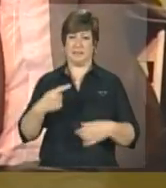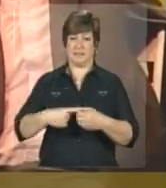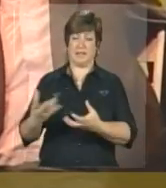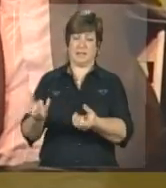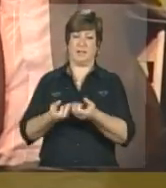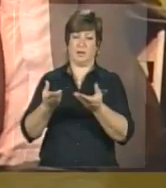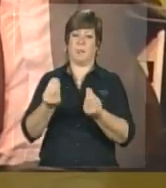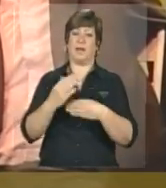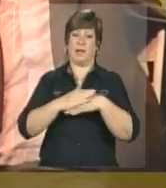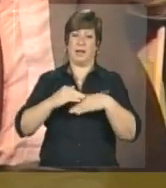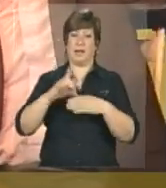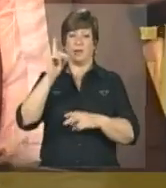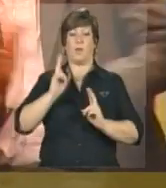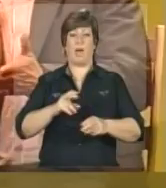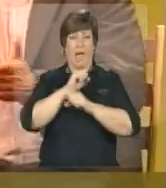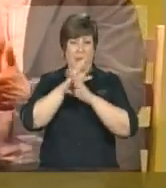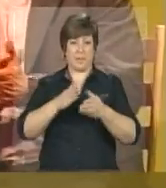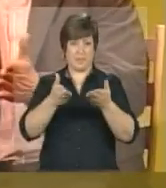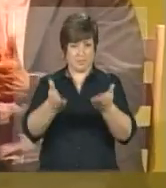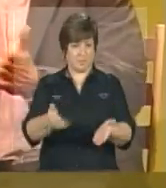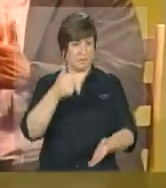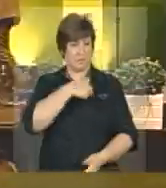lhe abençoando.